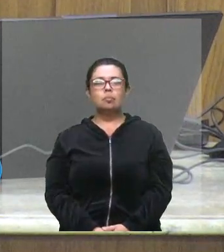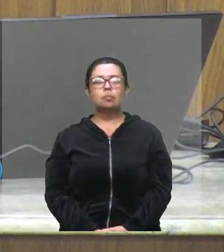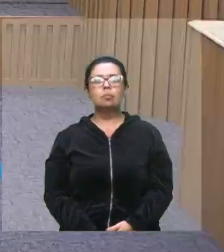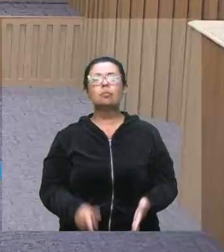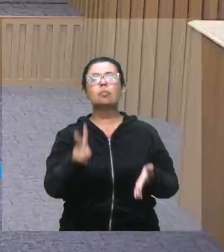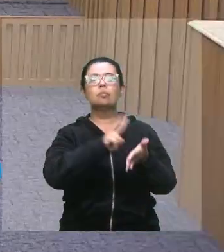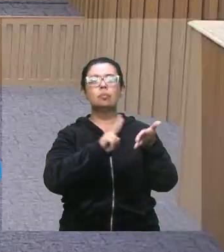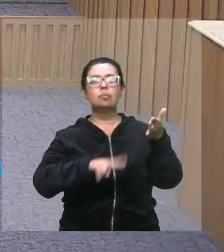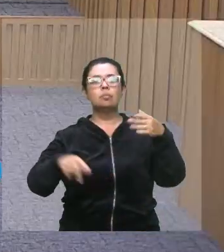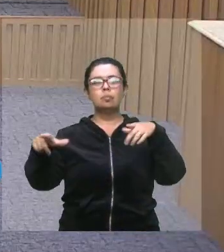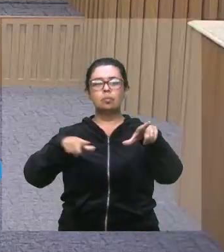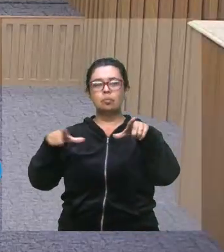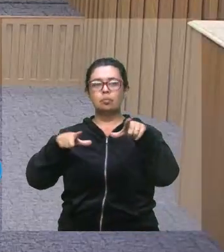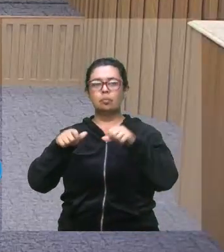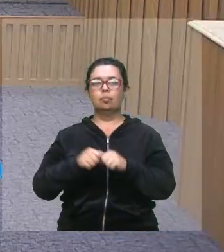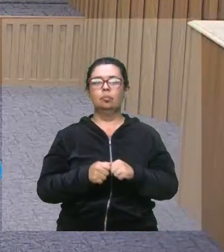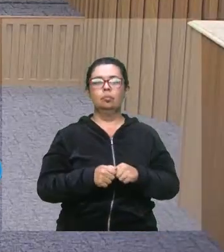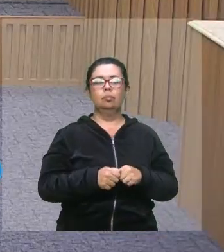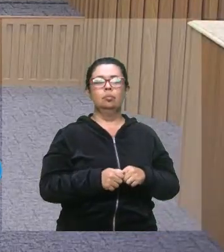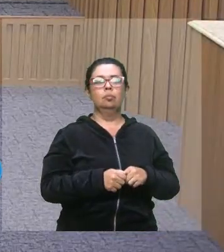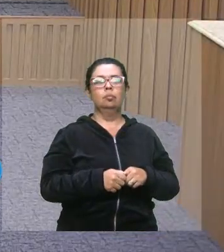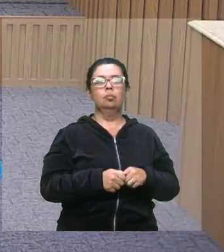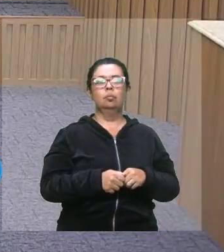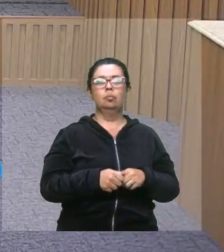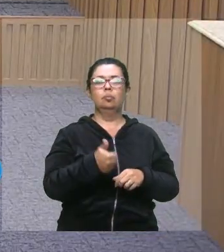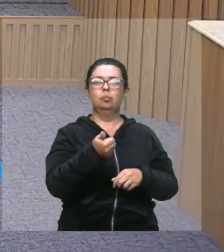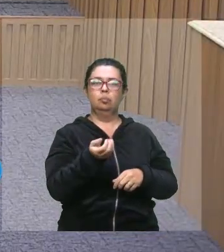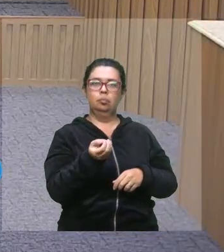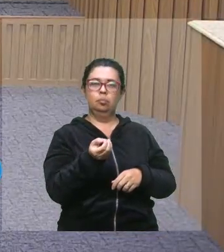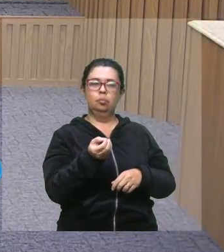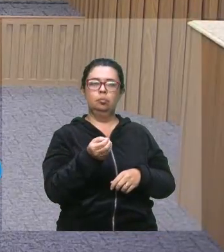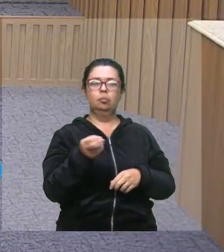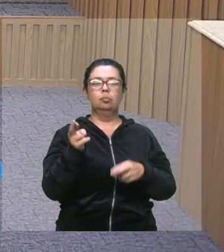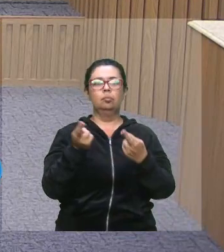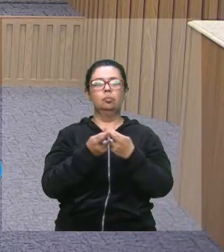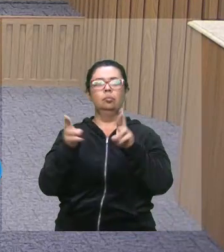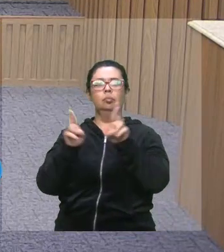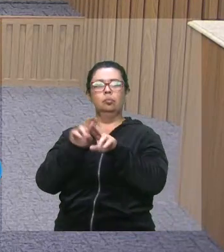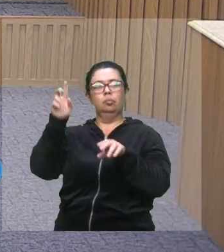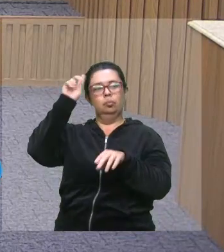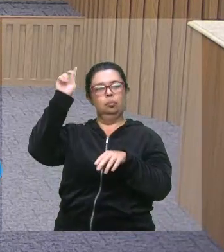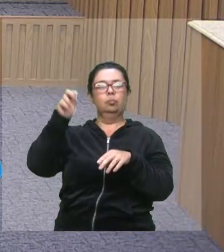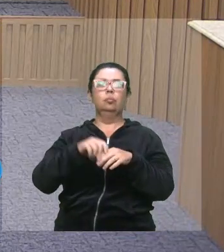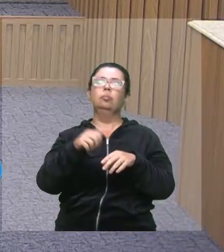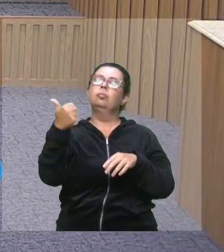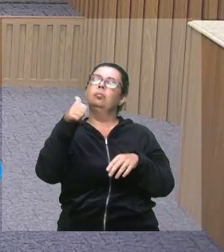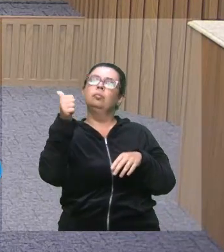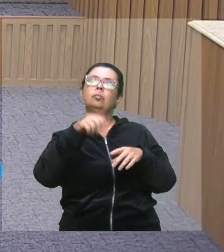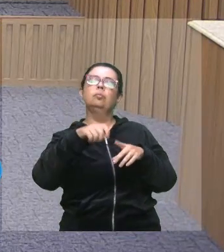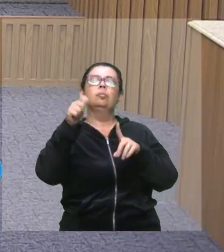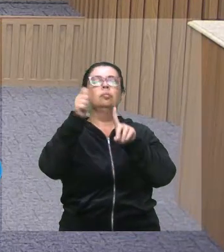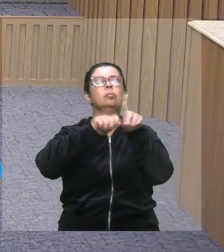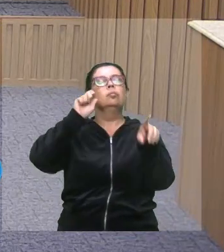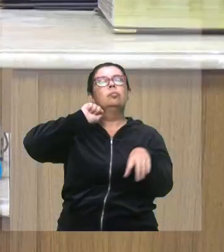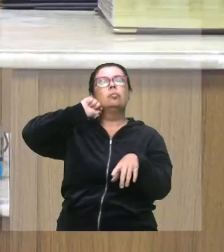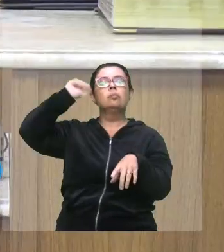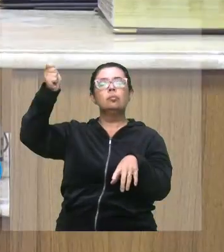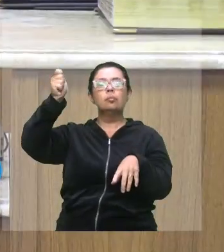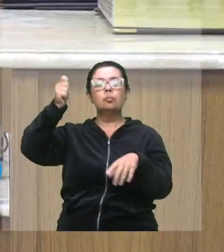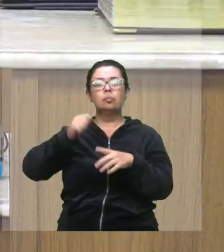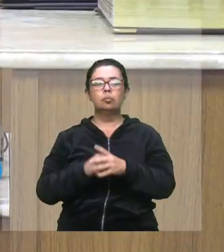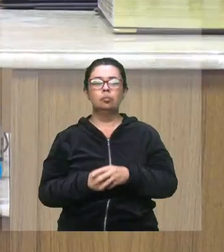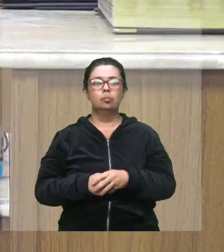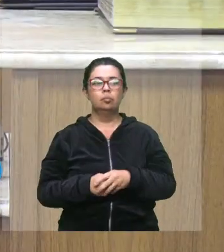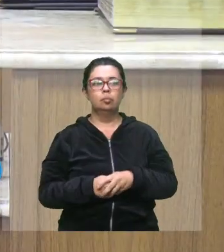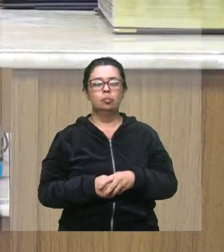Leitura do expediente da 10ª sessão ordinária, em 1º de abril de 2024. Projeto